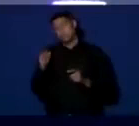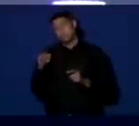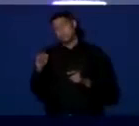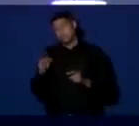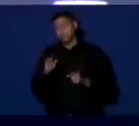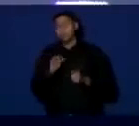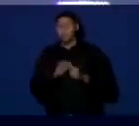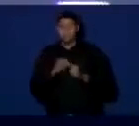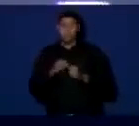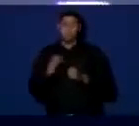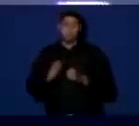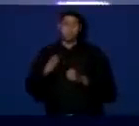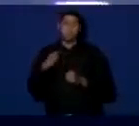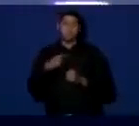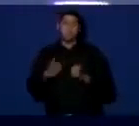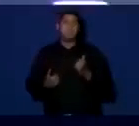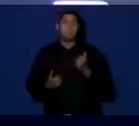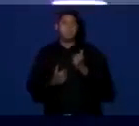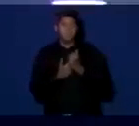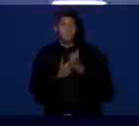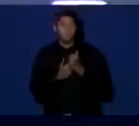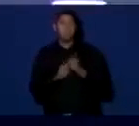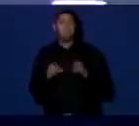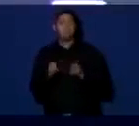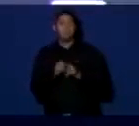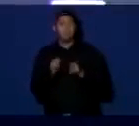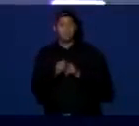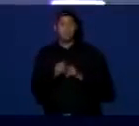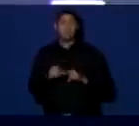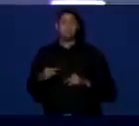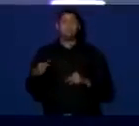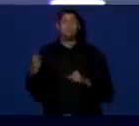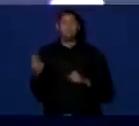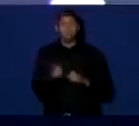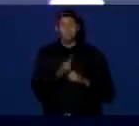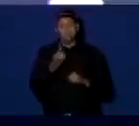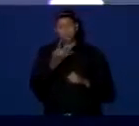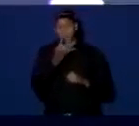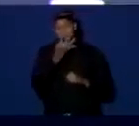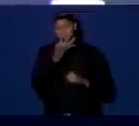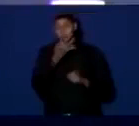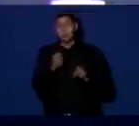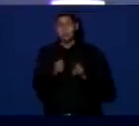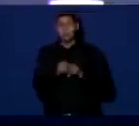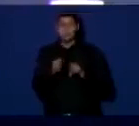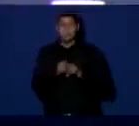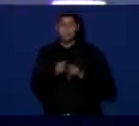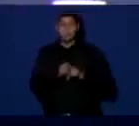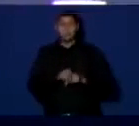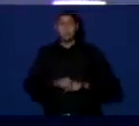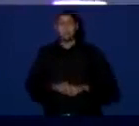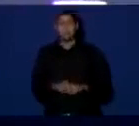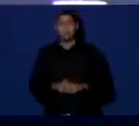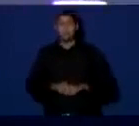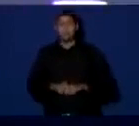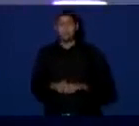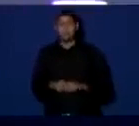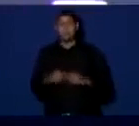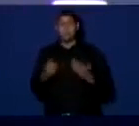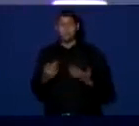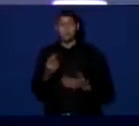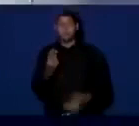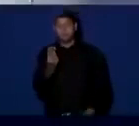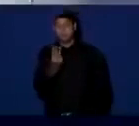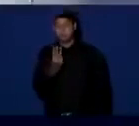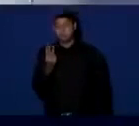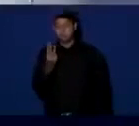vida. E já tem o nosso apoio e nossa admiração. Então, para vocês